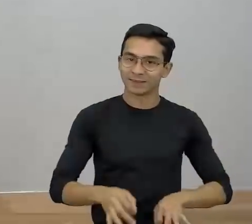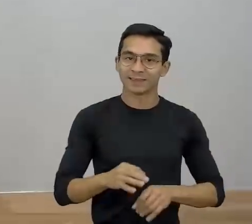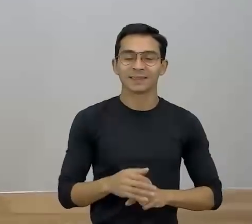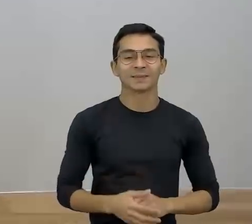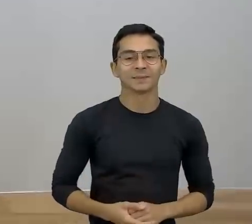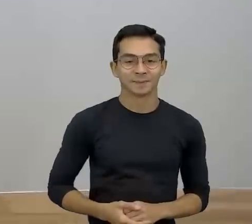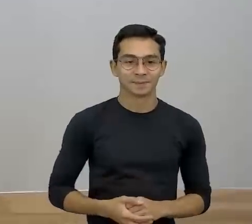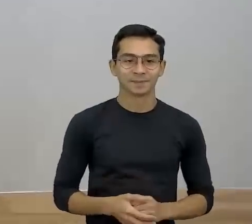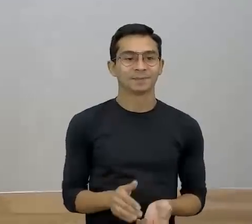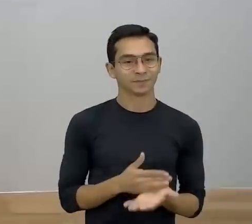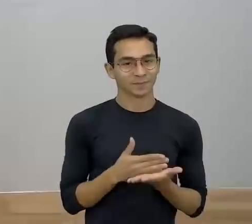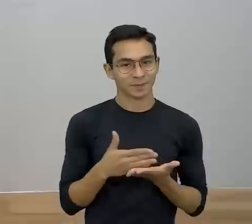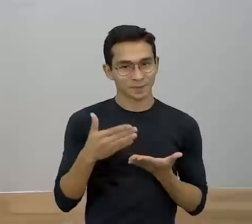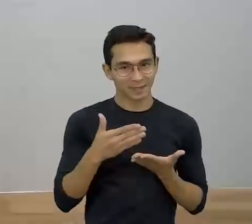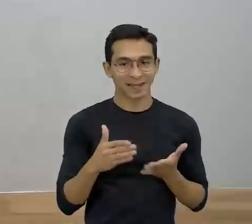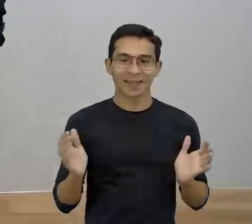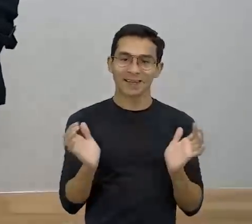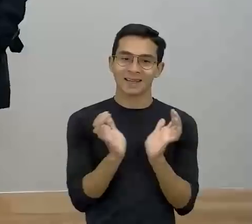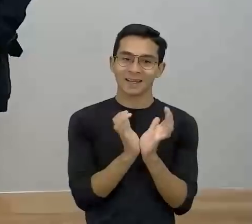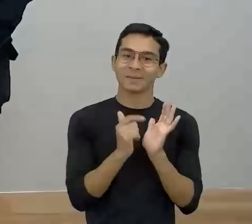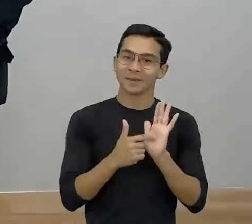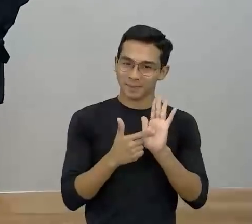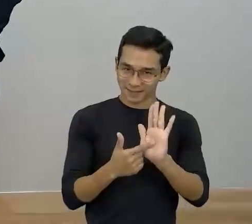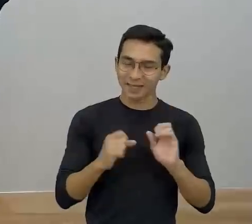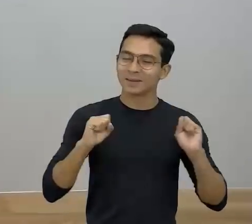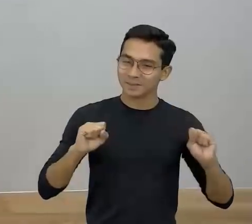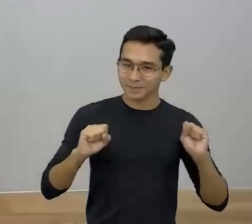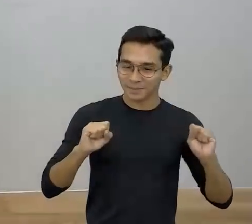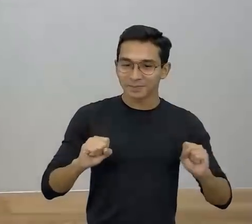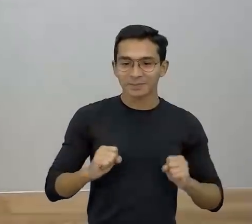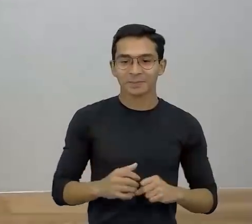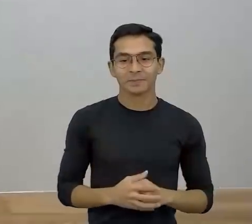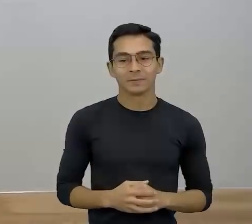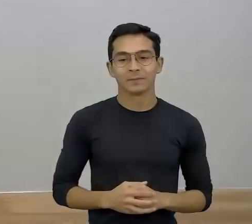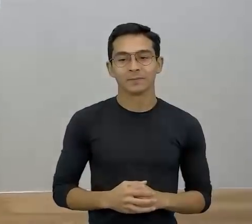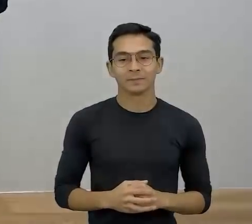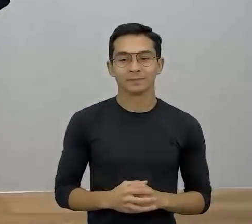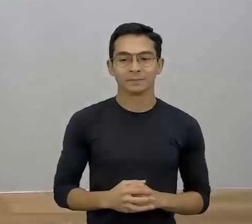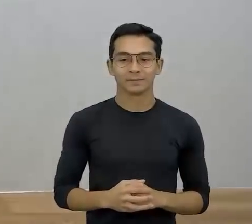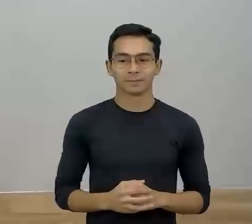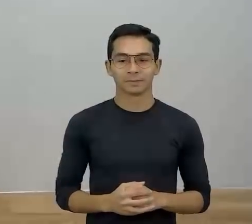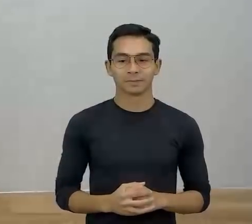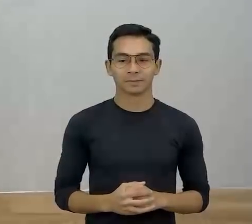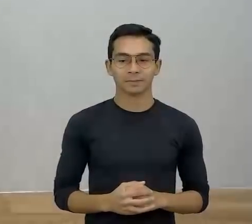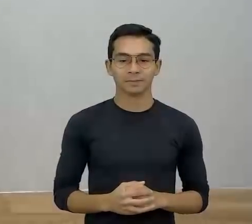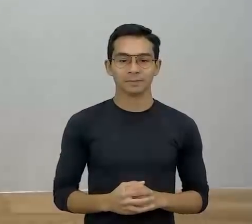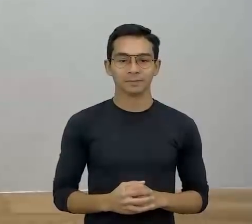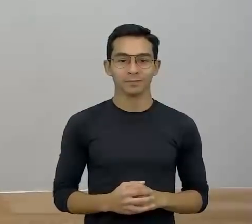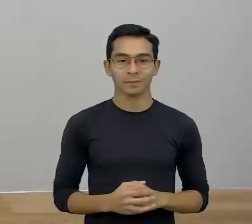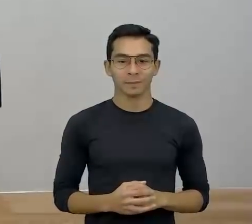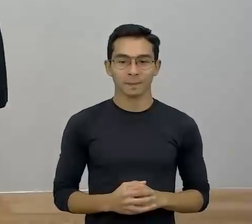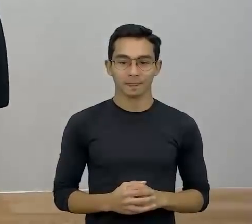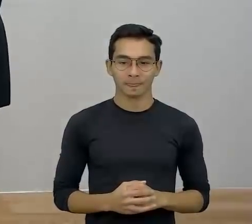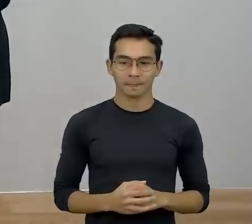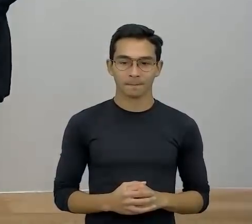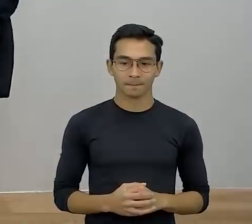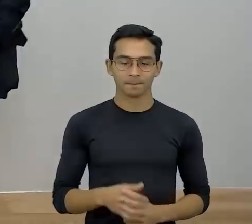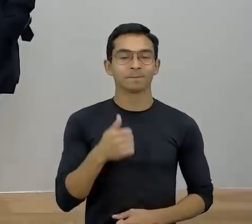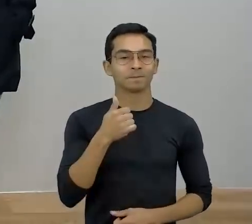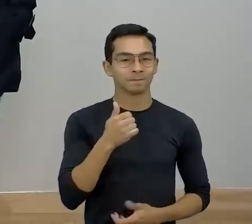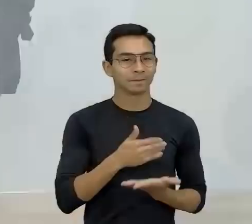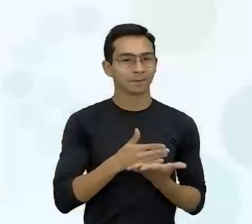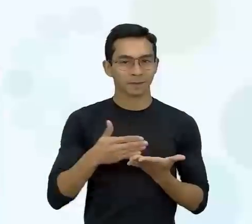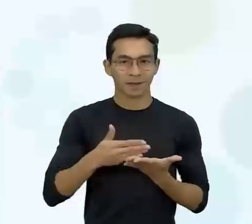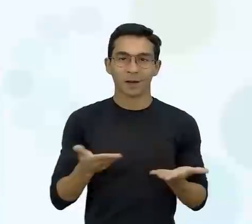lá, Débora, quer apresentar a nossa equipe? Vamos lá, vamos lá. Olha só. Hoje, o